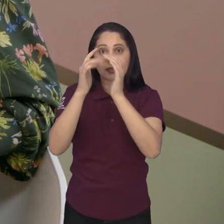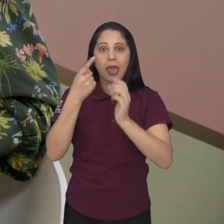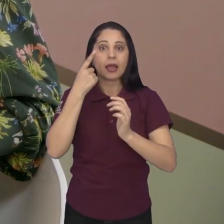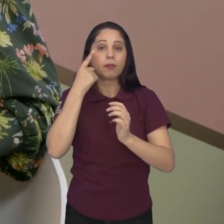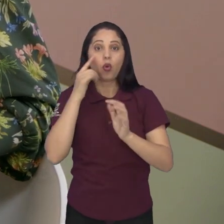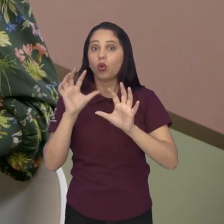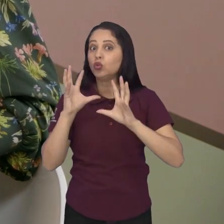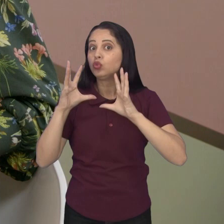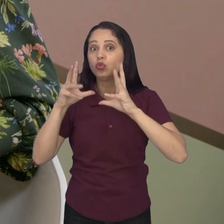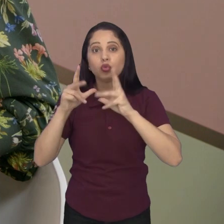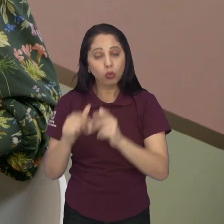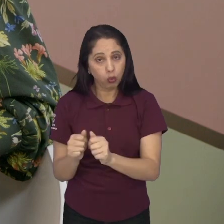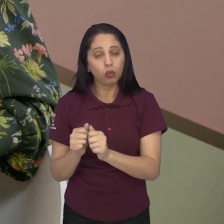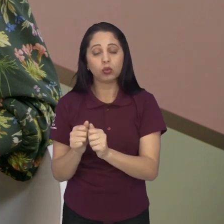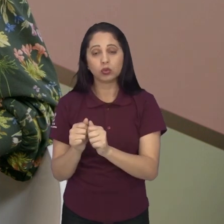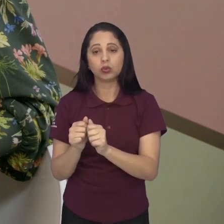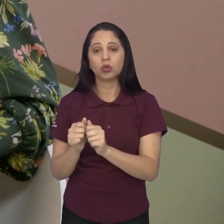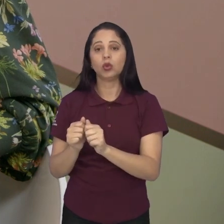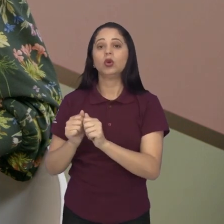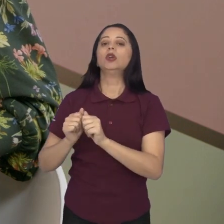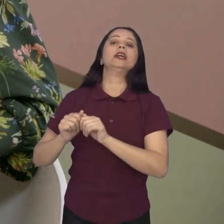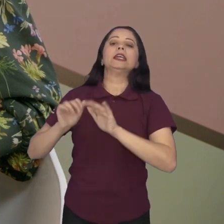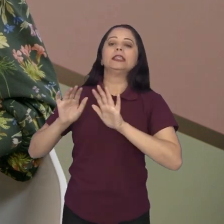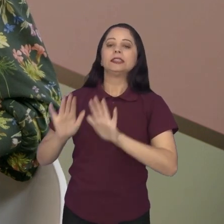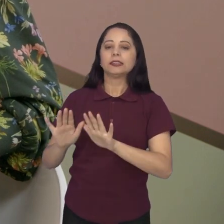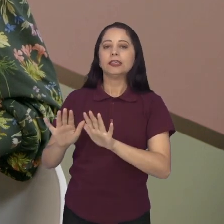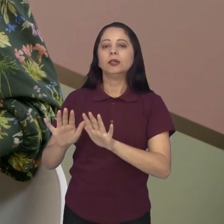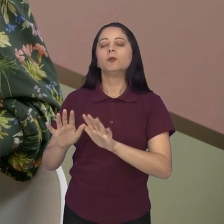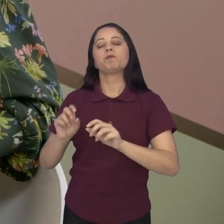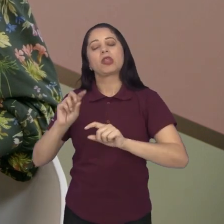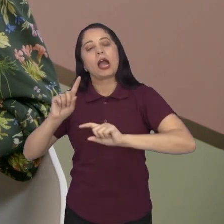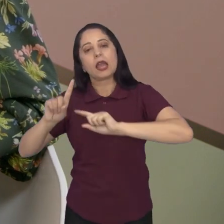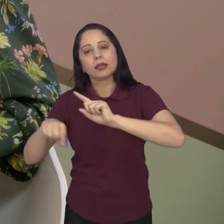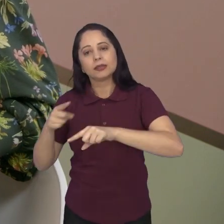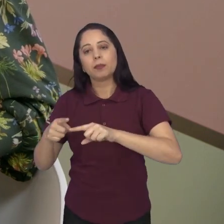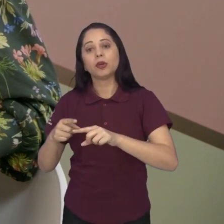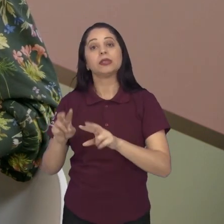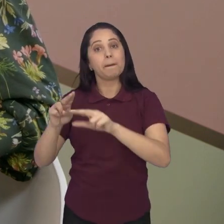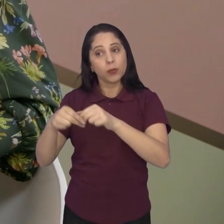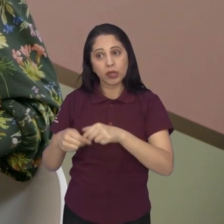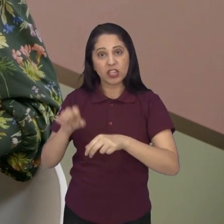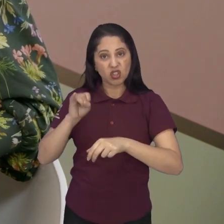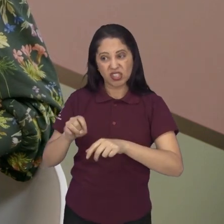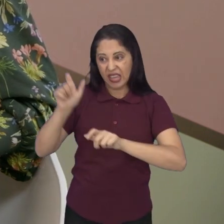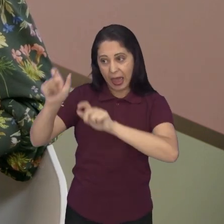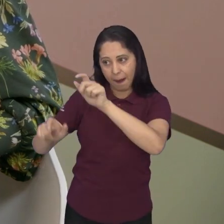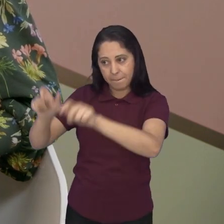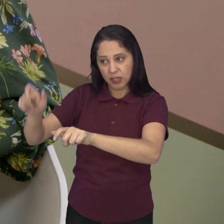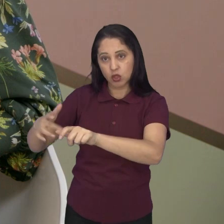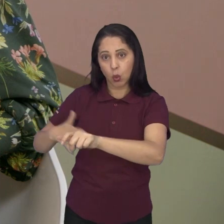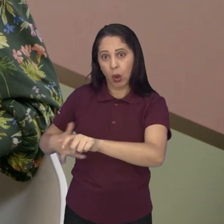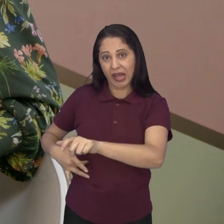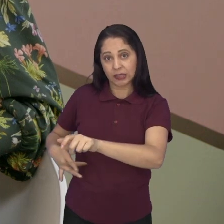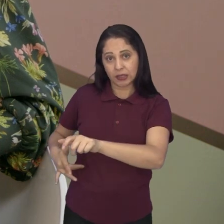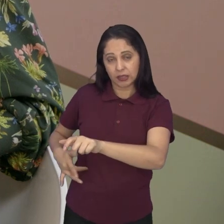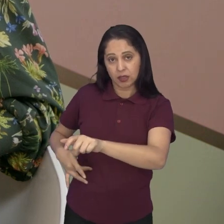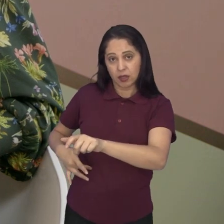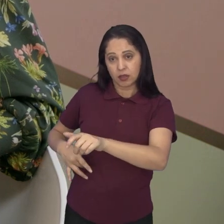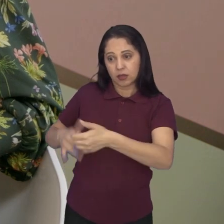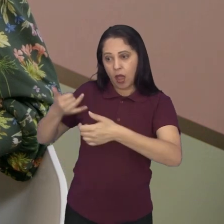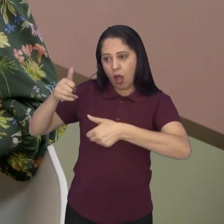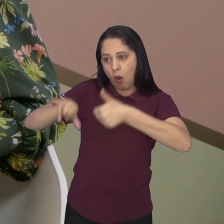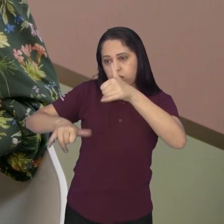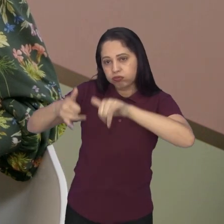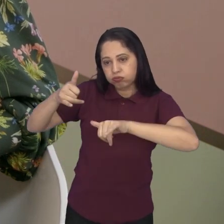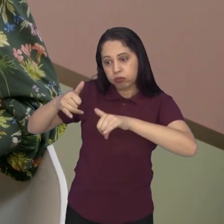então a gente faz a conversão dele, transforma em triglicérides e joga para acumular no fígado. Por isso que o paciente com gordura no fígado, eu fico de